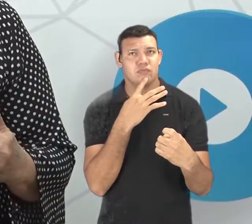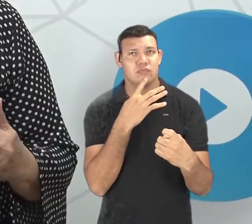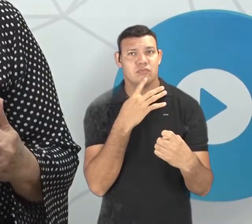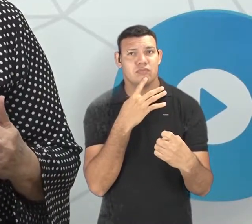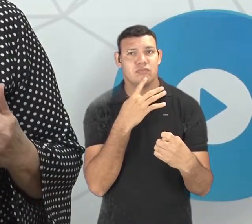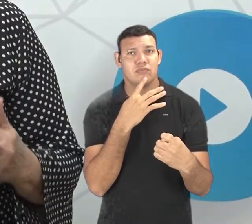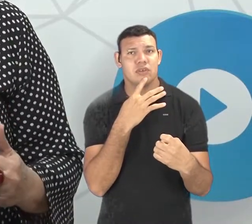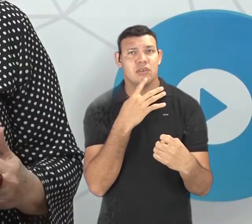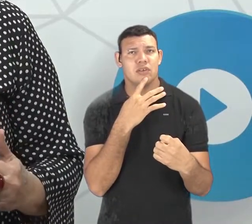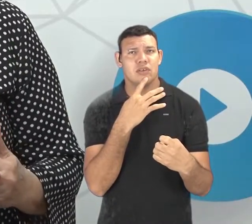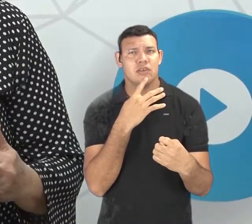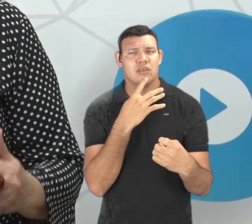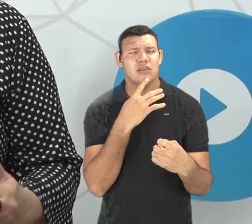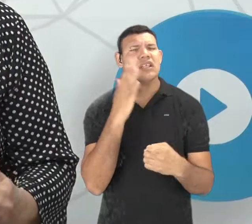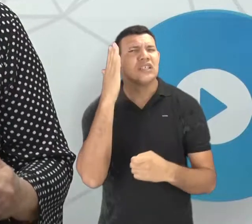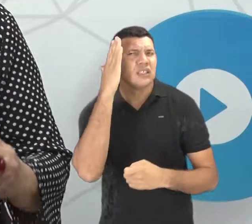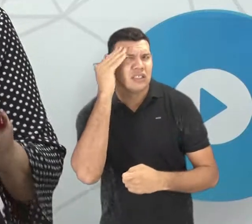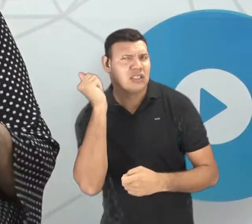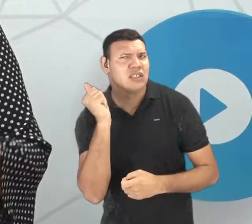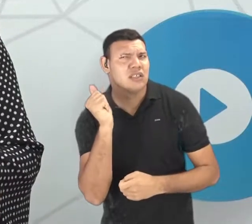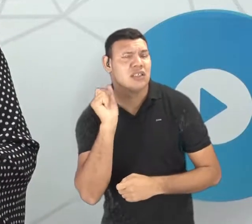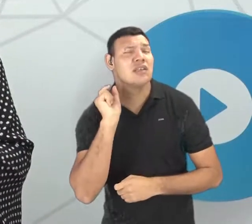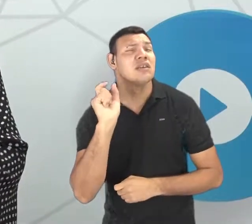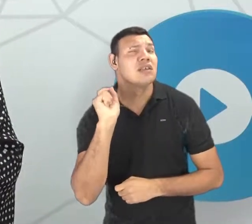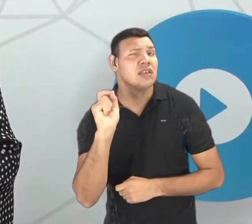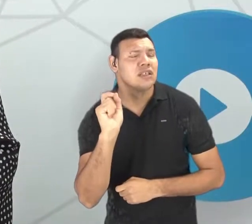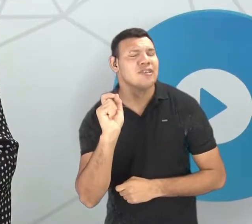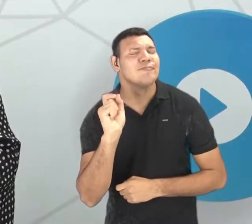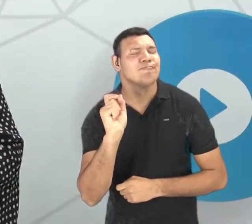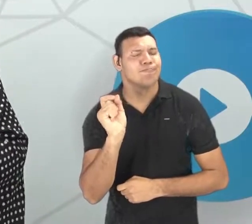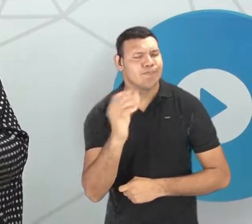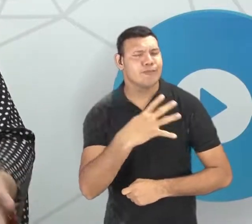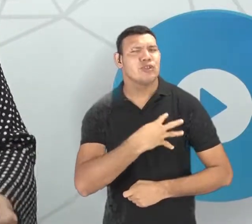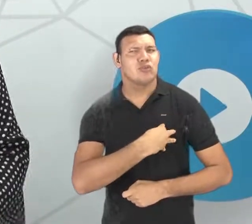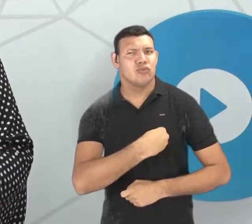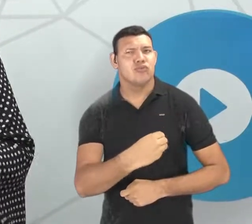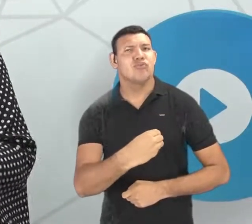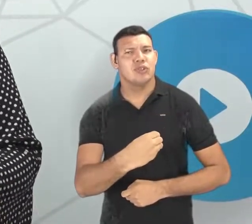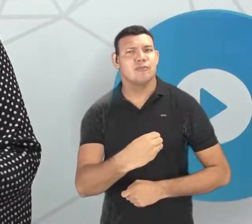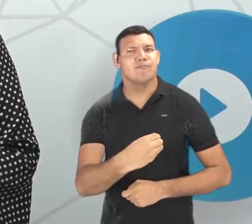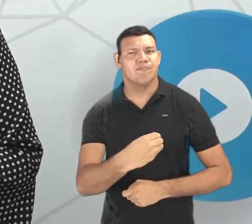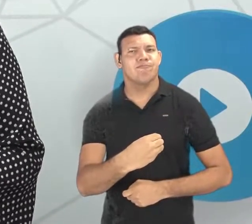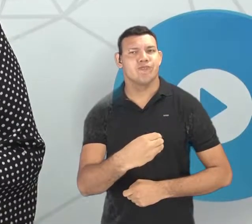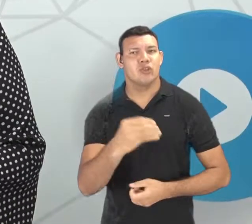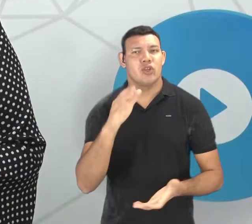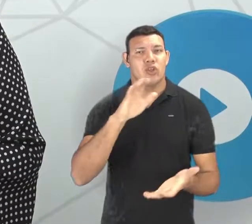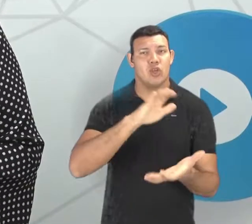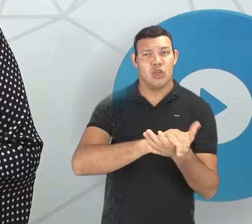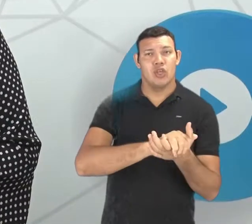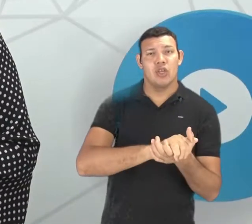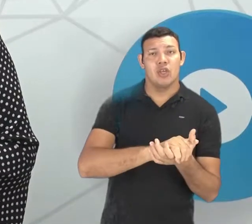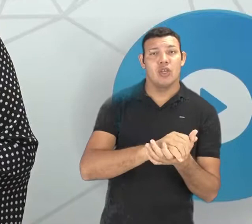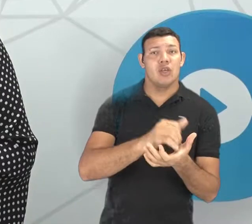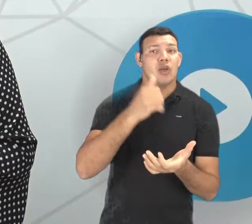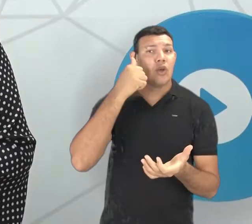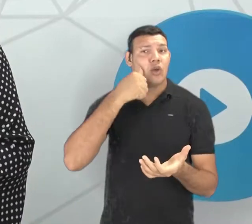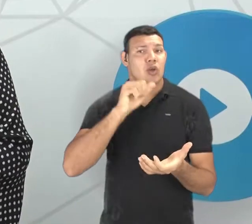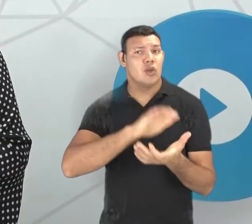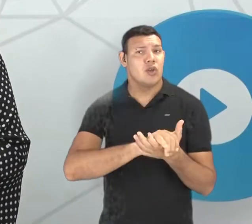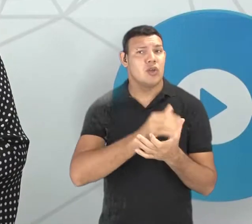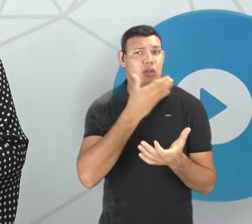somente, vocês sabem que inicialmente pelos filhos, pelo casal e pelos filhos. Os filhos são